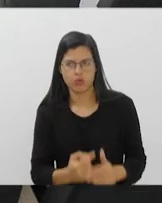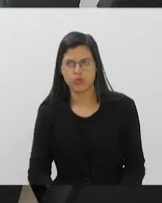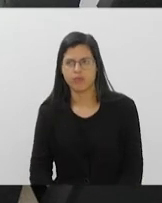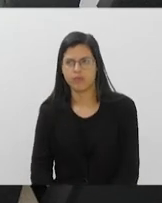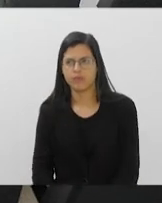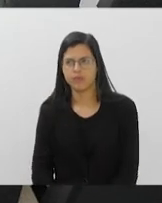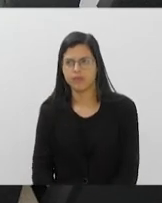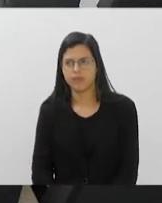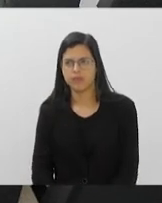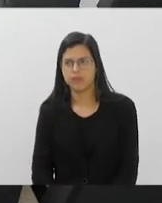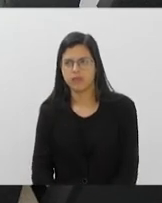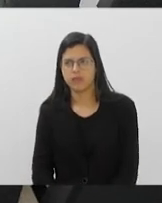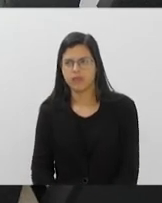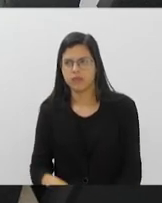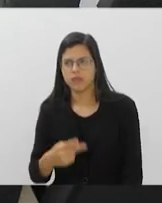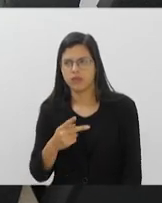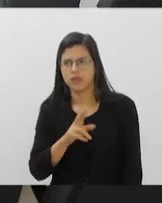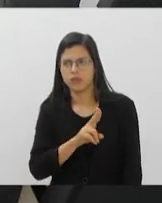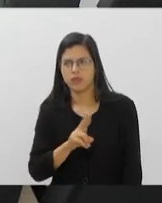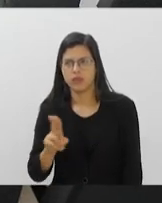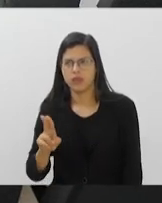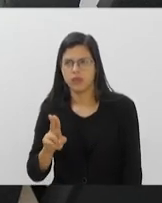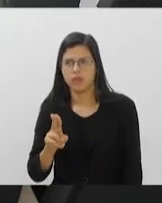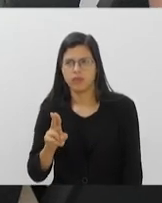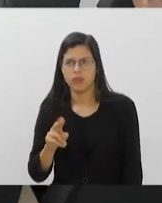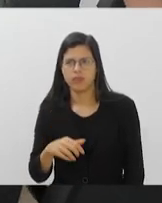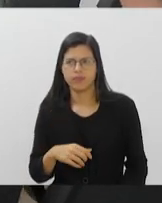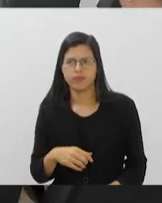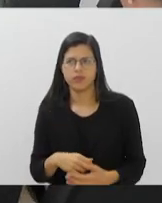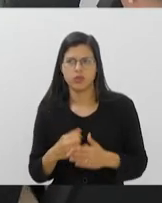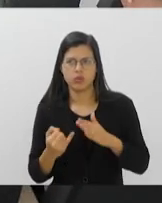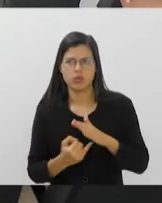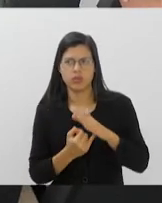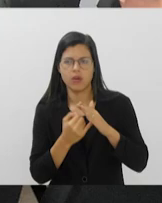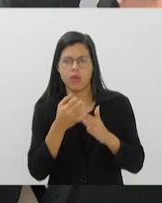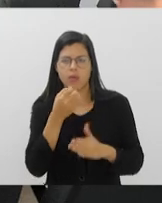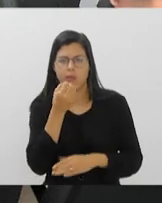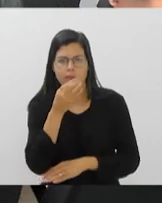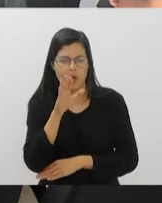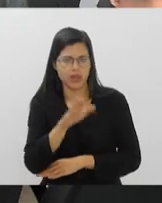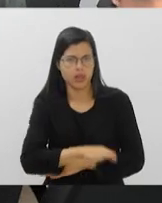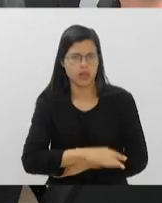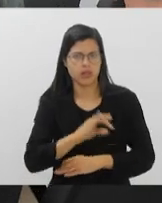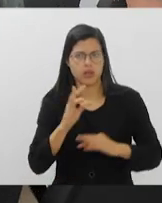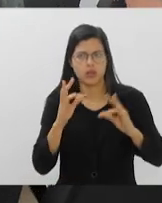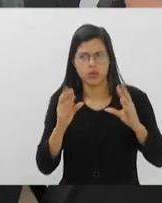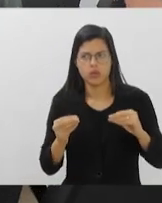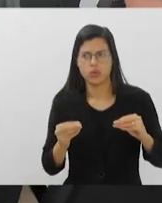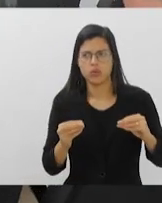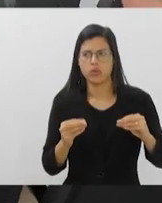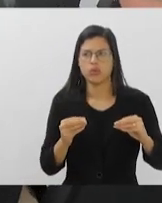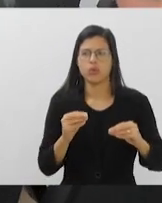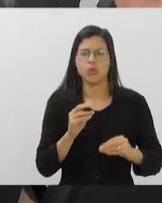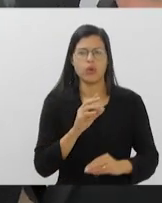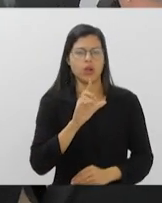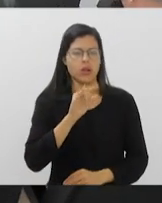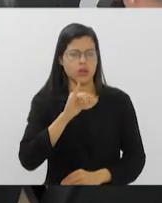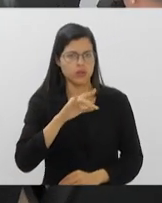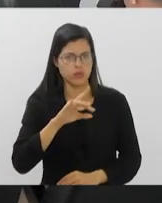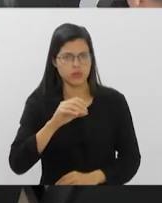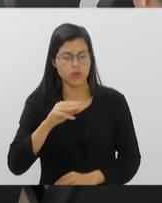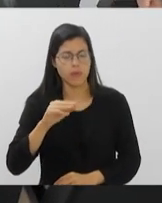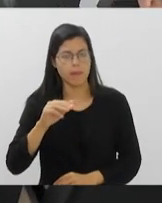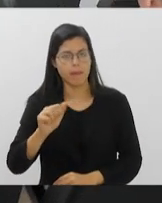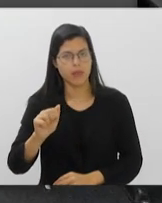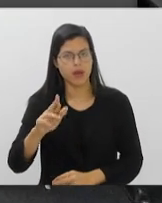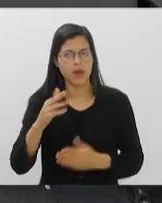o seu nome instituição Olá boa tarde a todas todos e todes né Eu sou Lindomar daroz sou psicólogo da Vara de